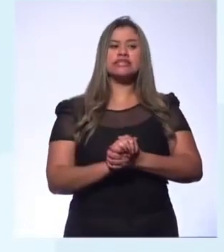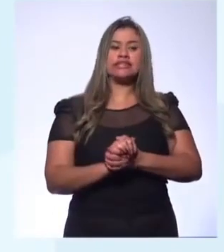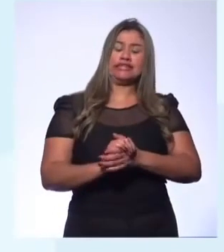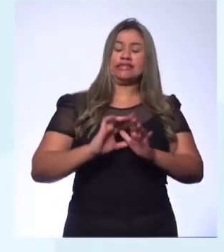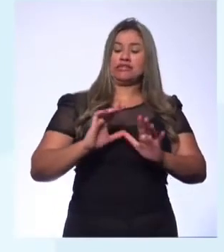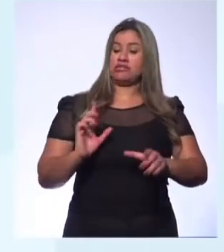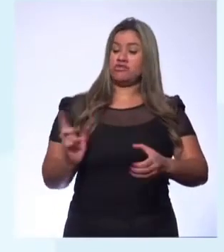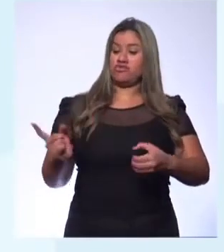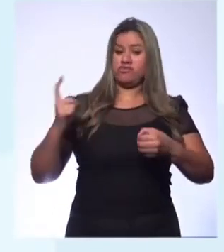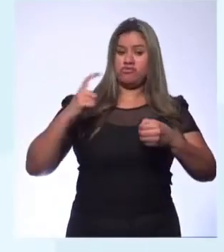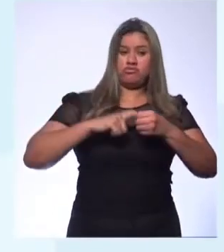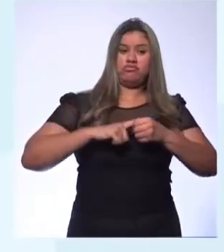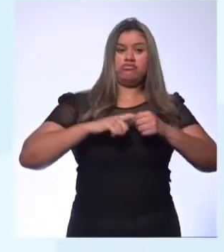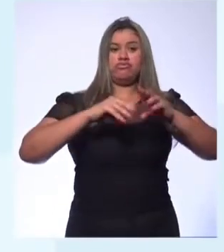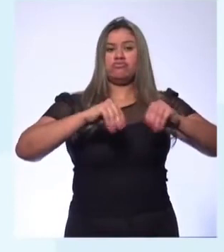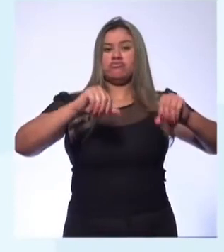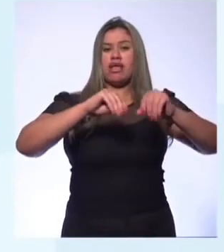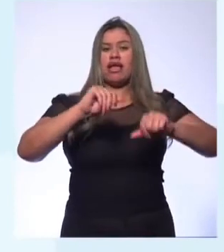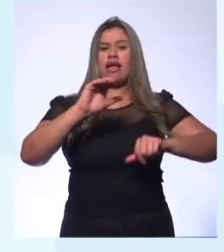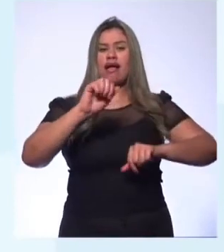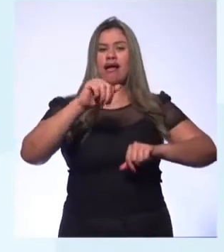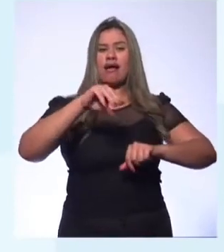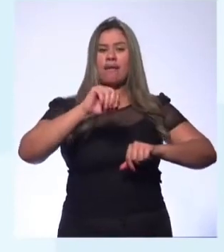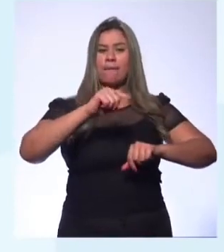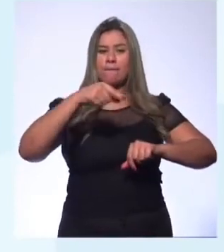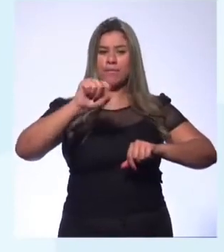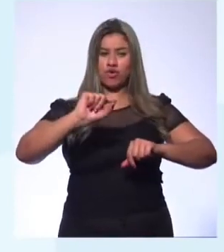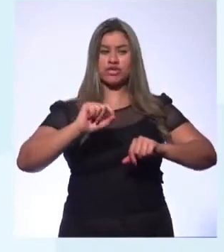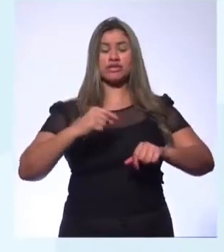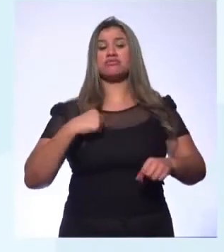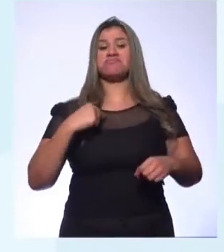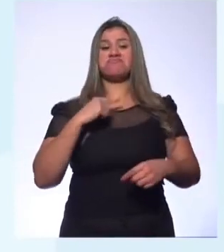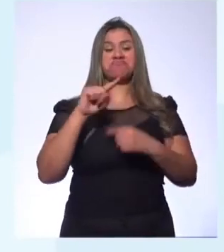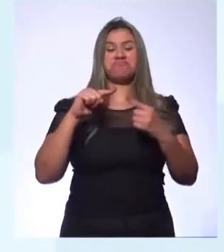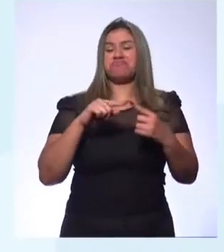de Camões. Não está cumprindo a minha missão naquele reino.